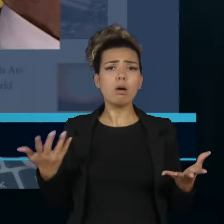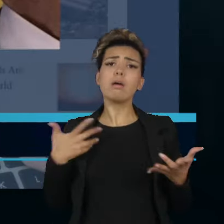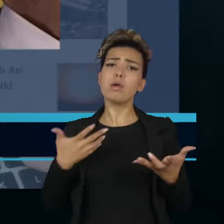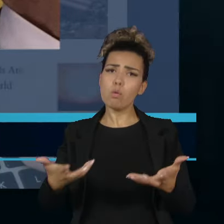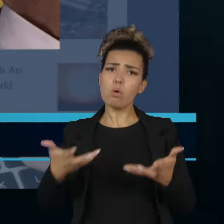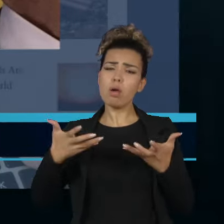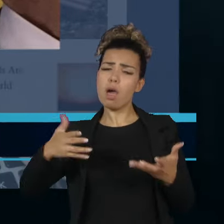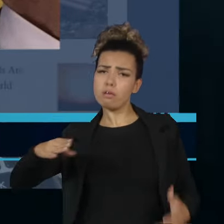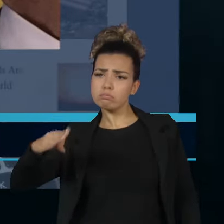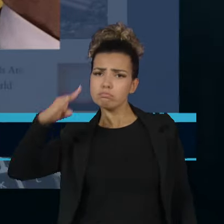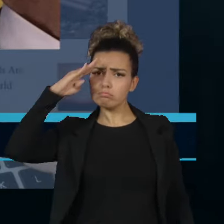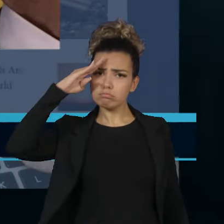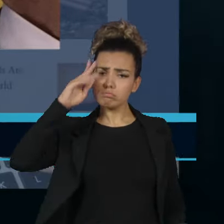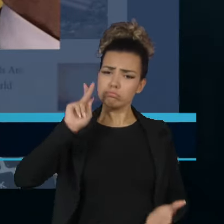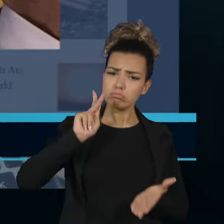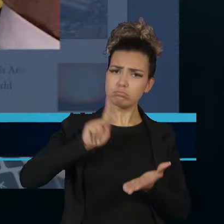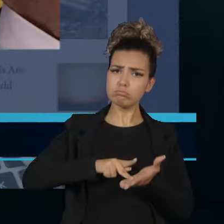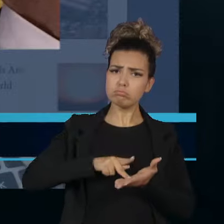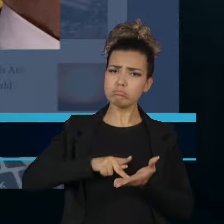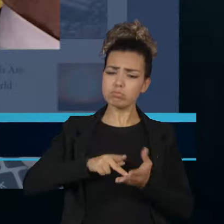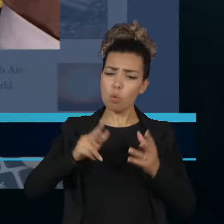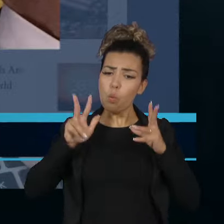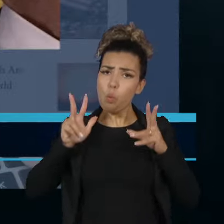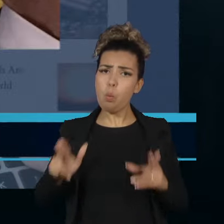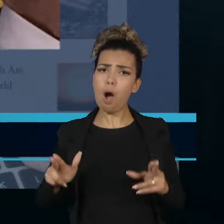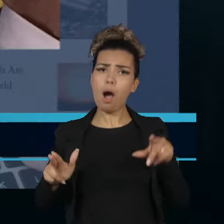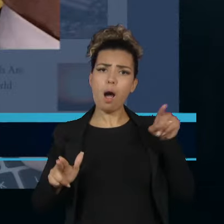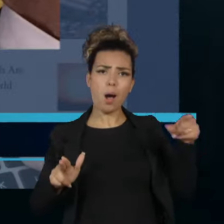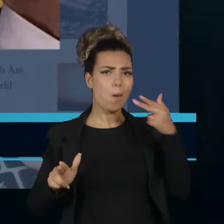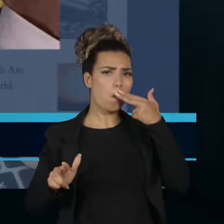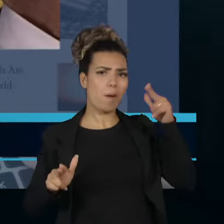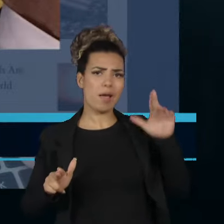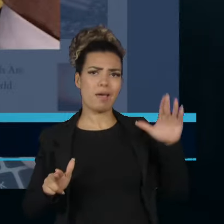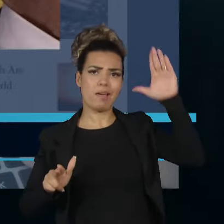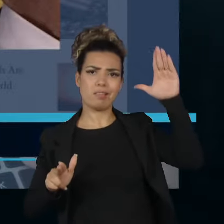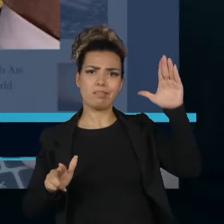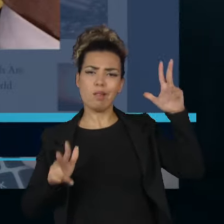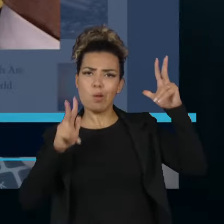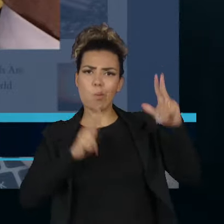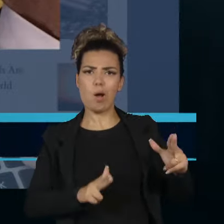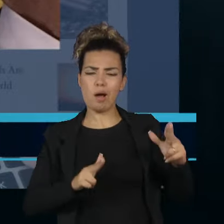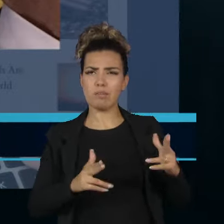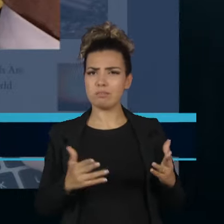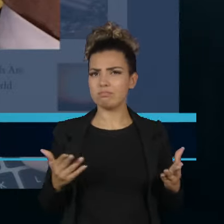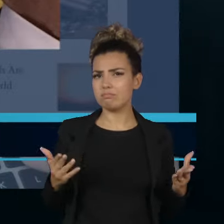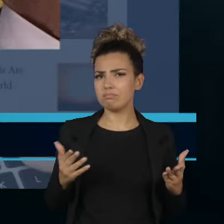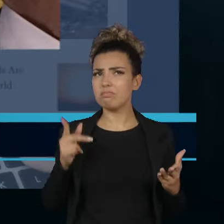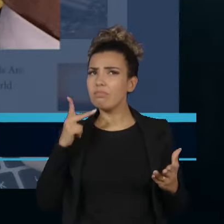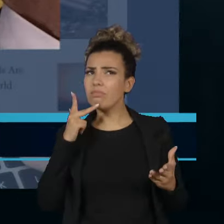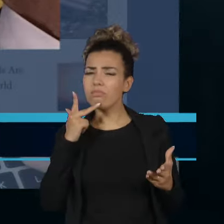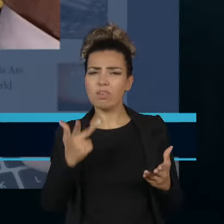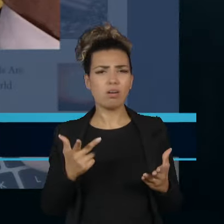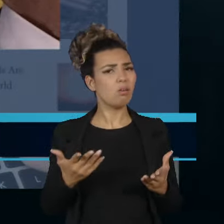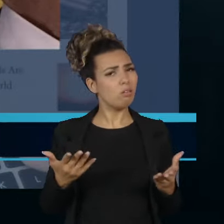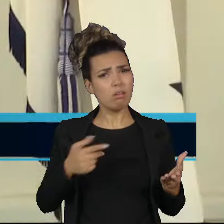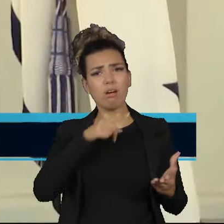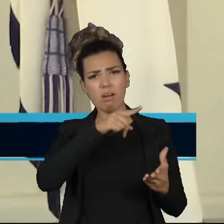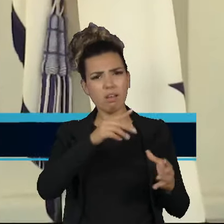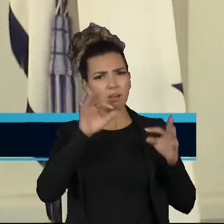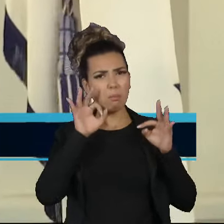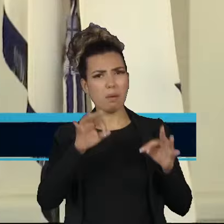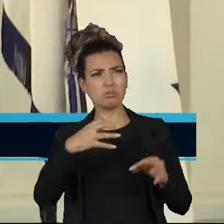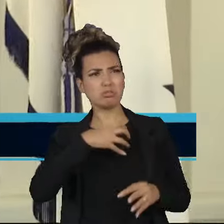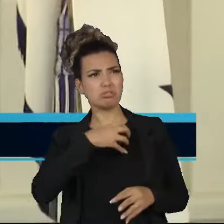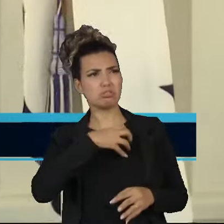Leais como os de Adolf Hitler Kelly ainda acrescentou que trump não escondia um certo comportamento fascista